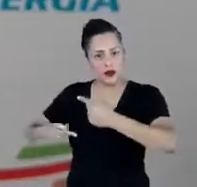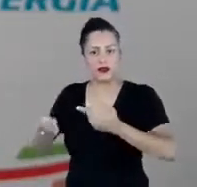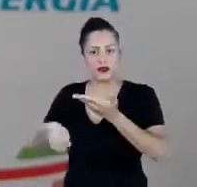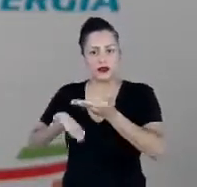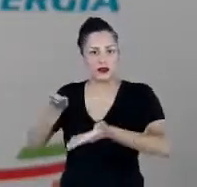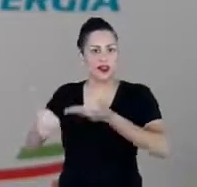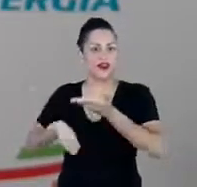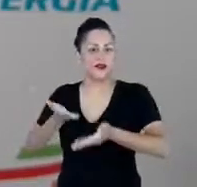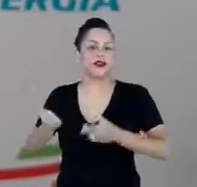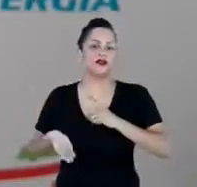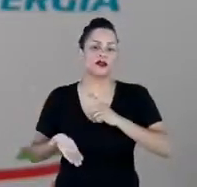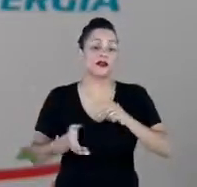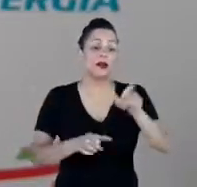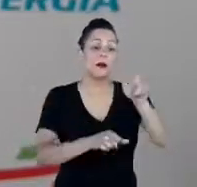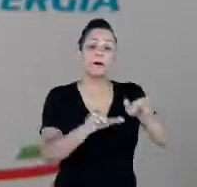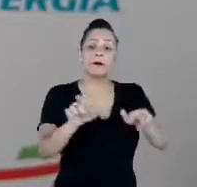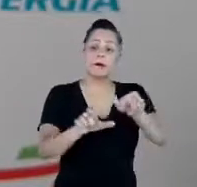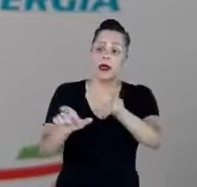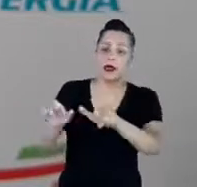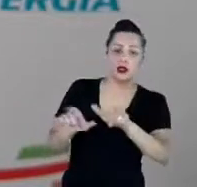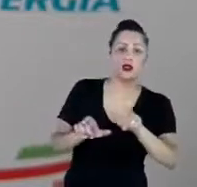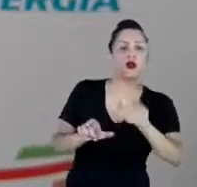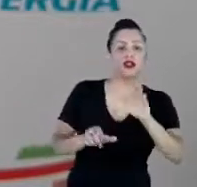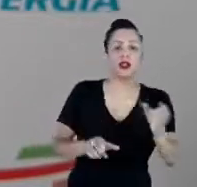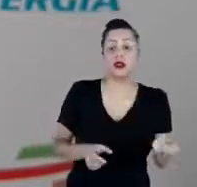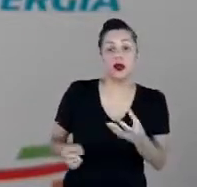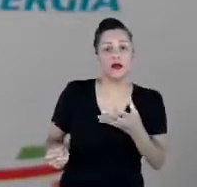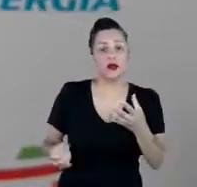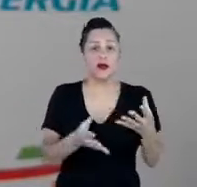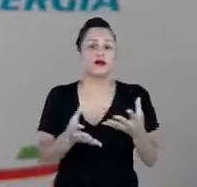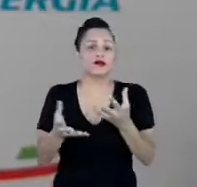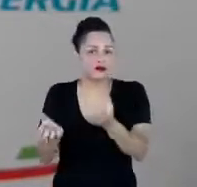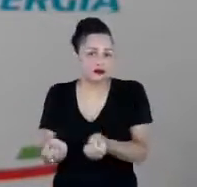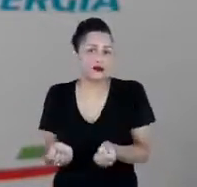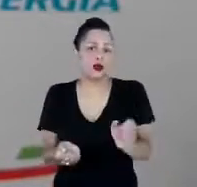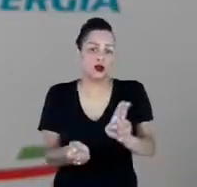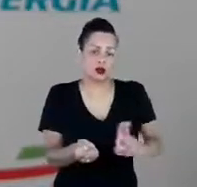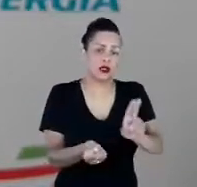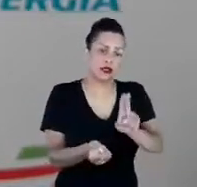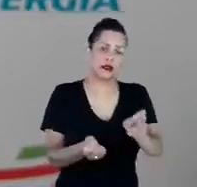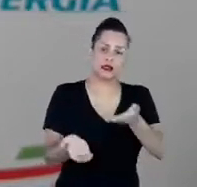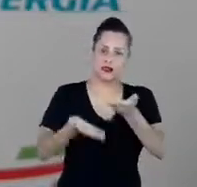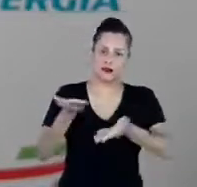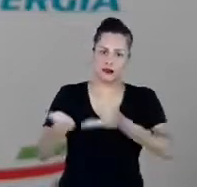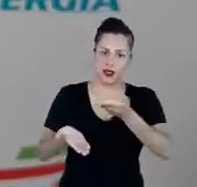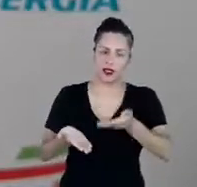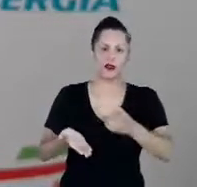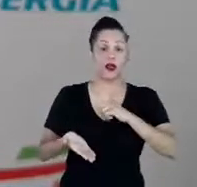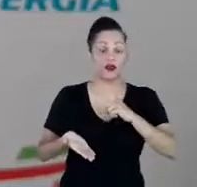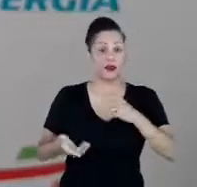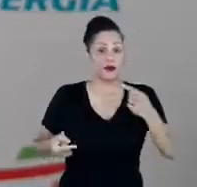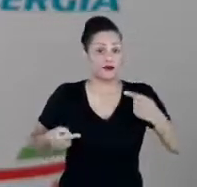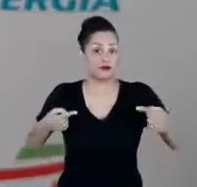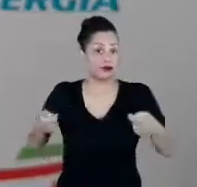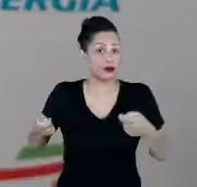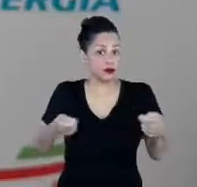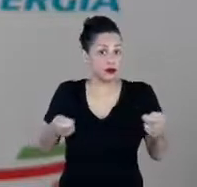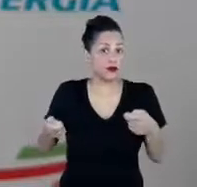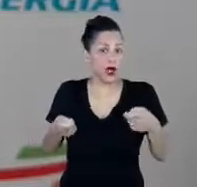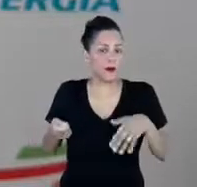muitos consumidores surgiram e tornam acomodação mais intensiva